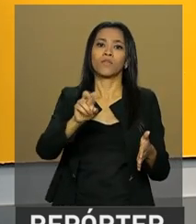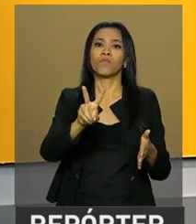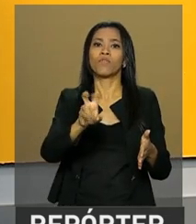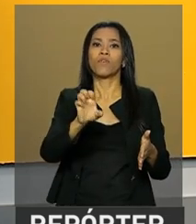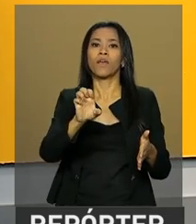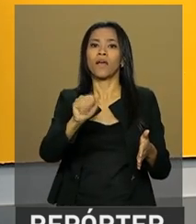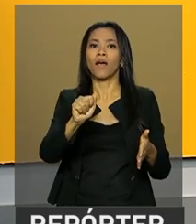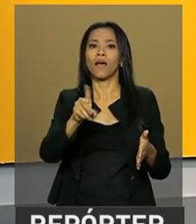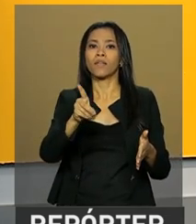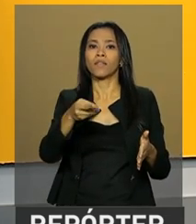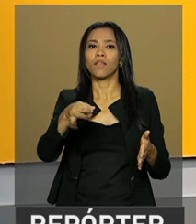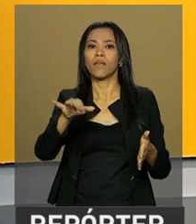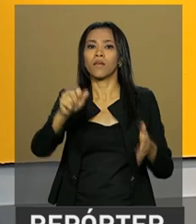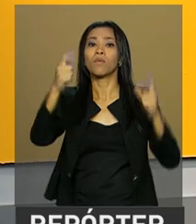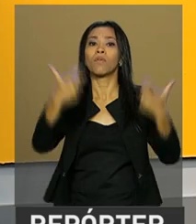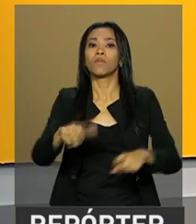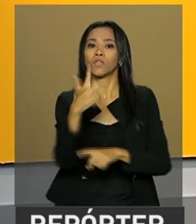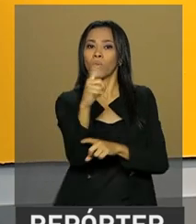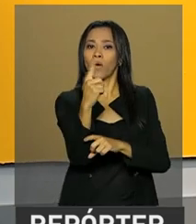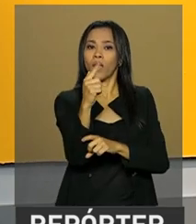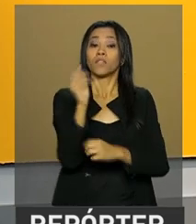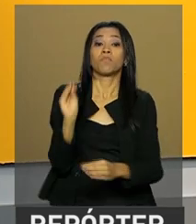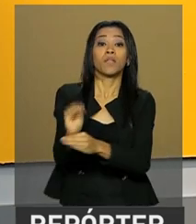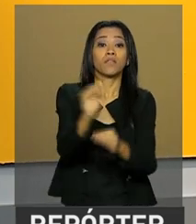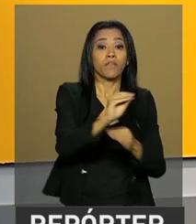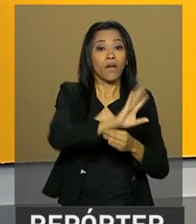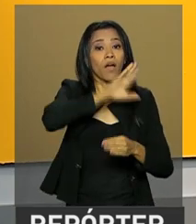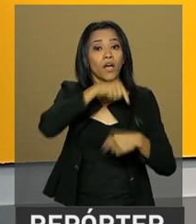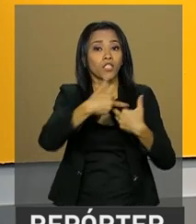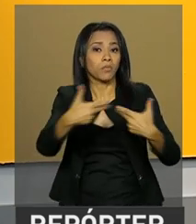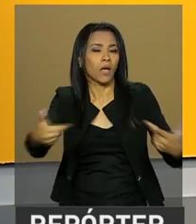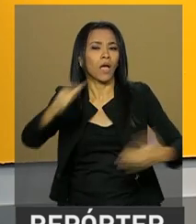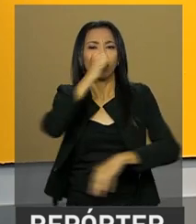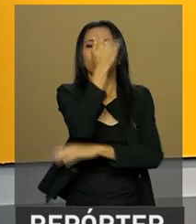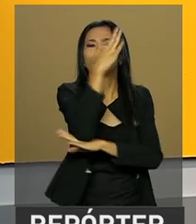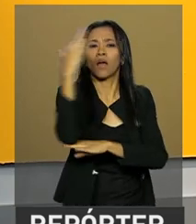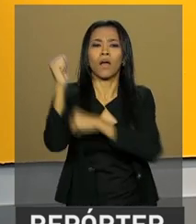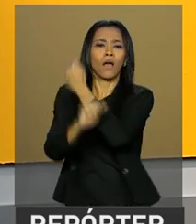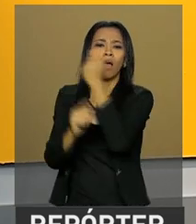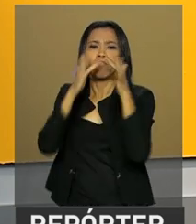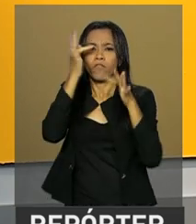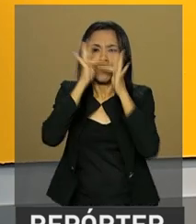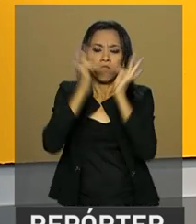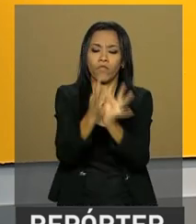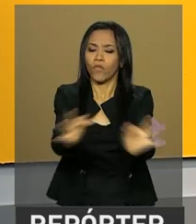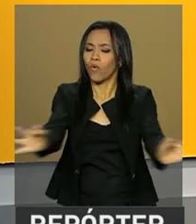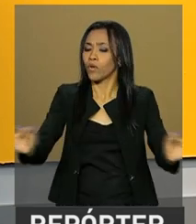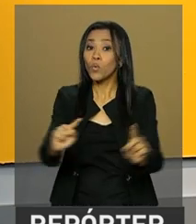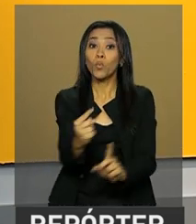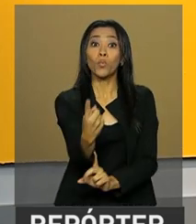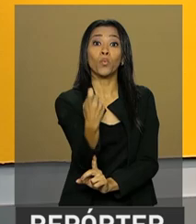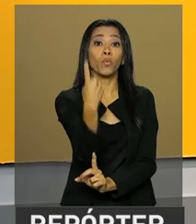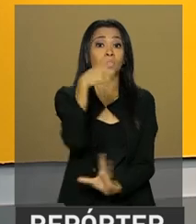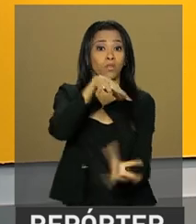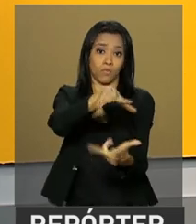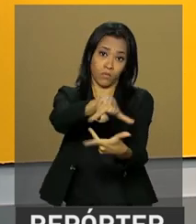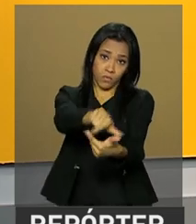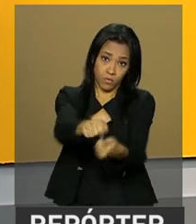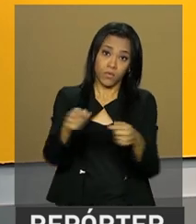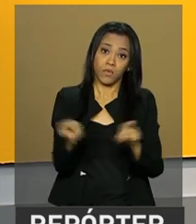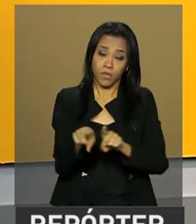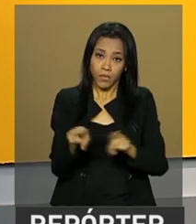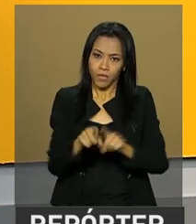medida vai garantir a preservação de espécies da fauna e da flora únicas no mundo e ajudar também a